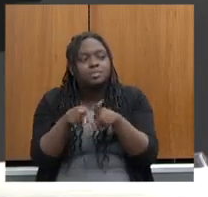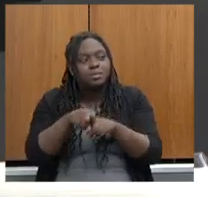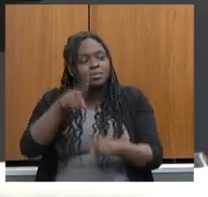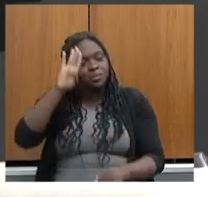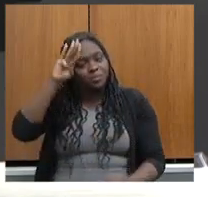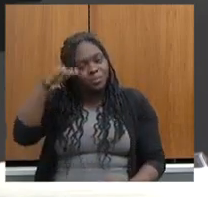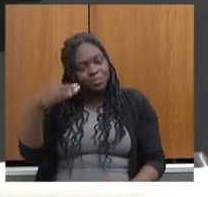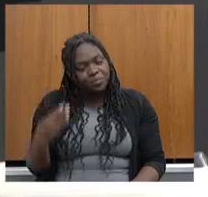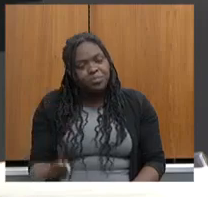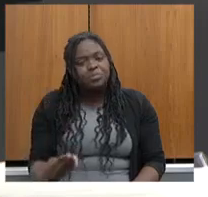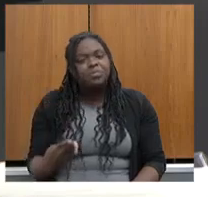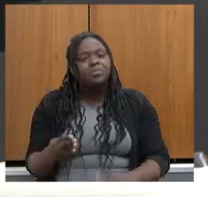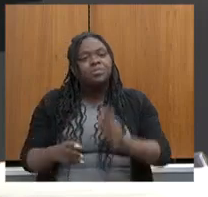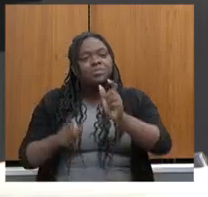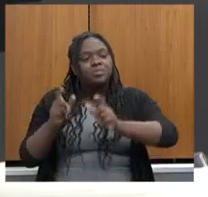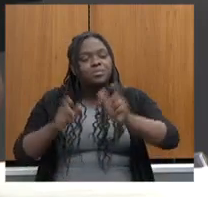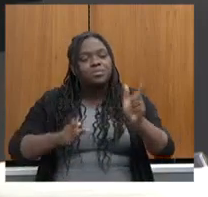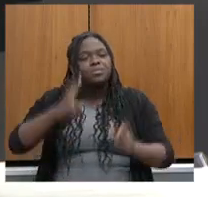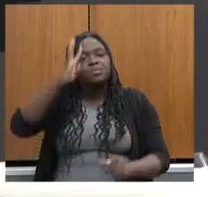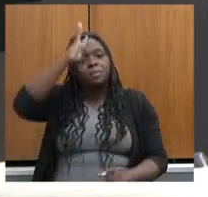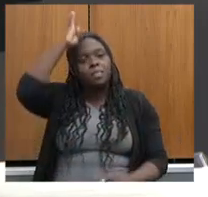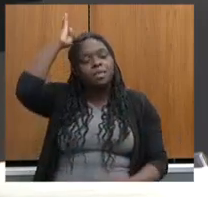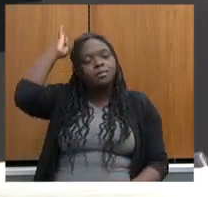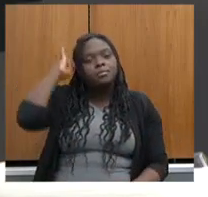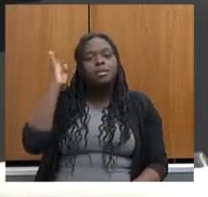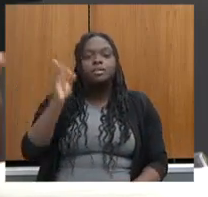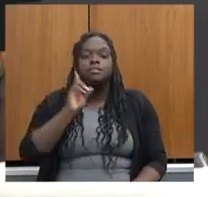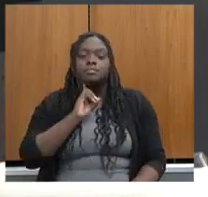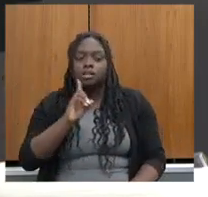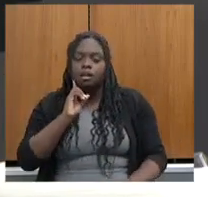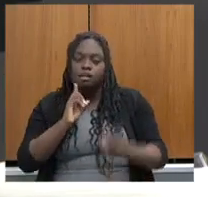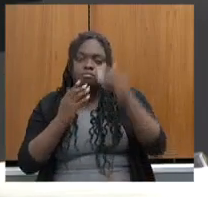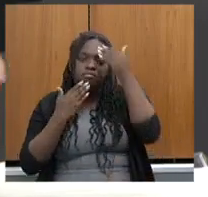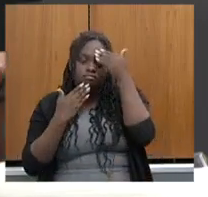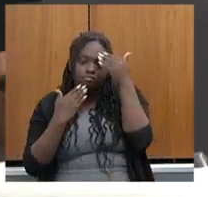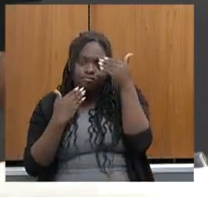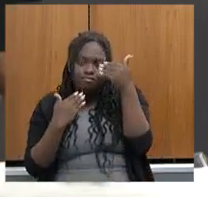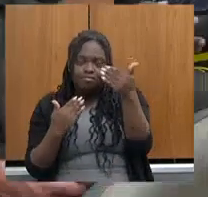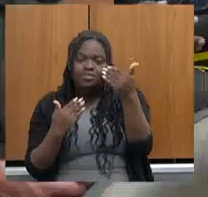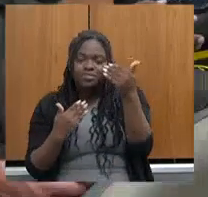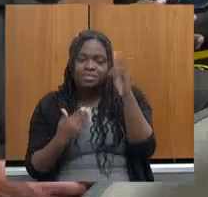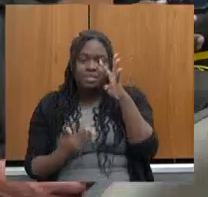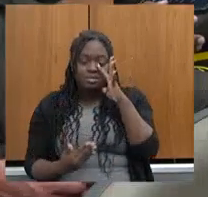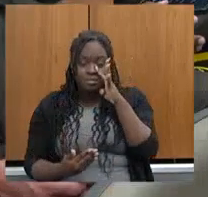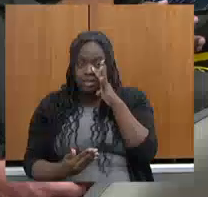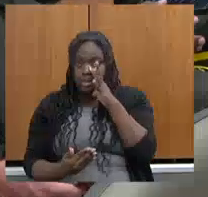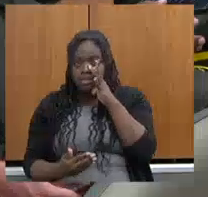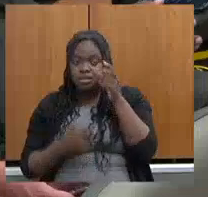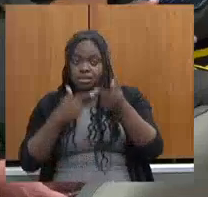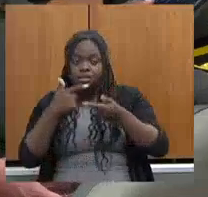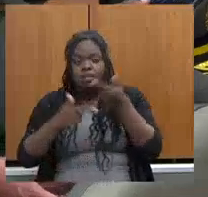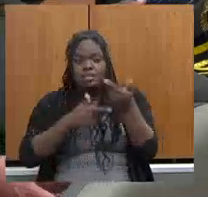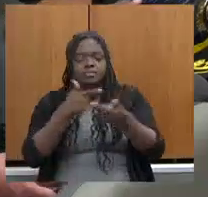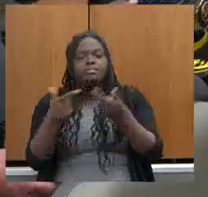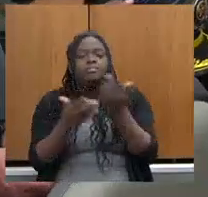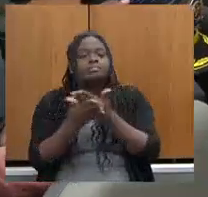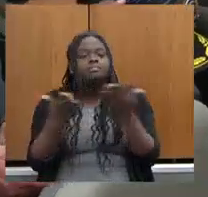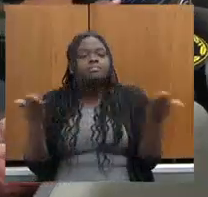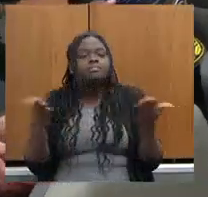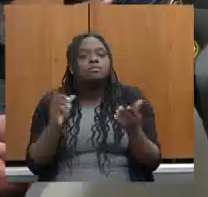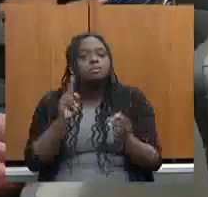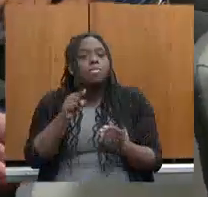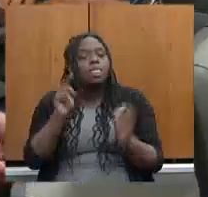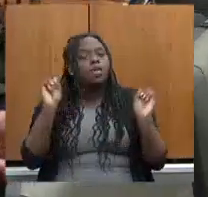aos Bombeiros Militares de Minas Gerais com grande gratidão e admiração pelo trabalho de vocês vocês